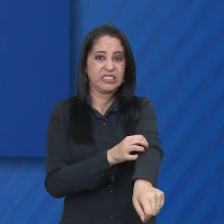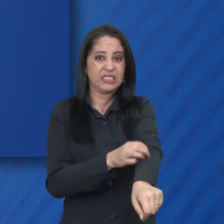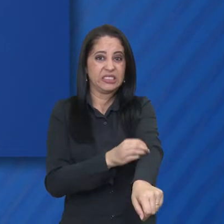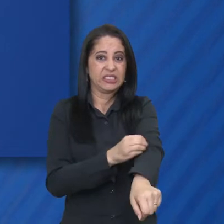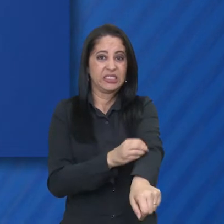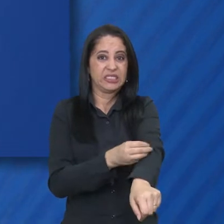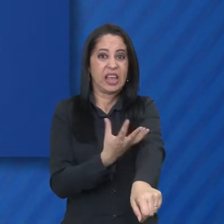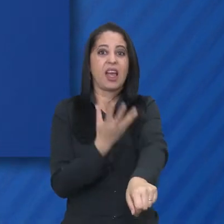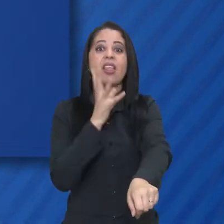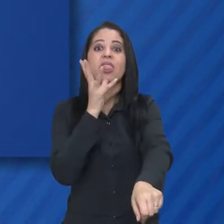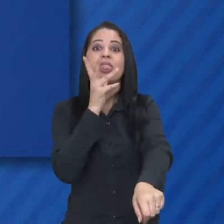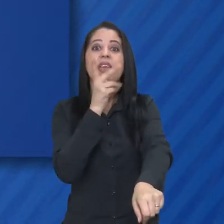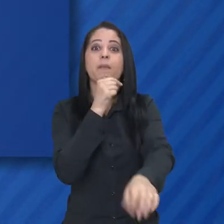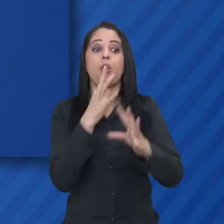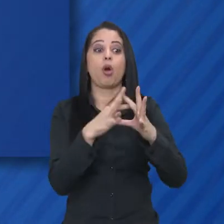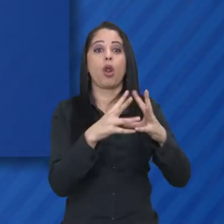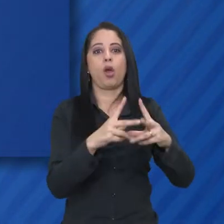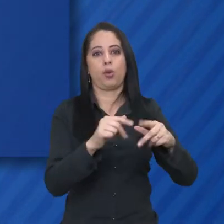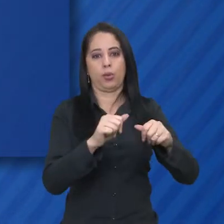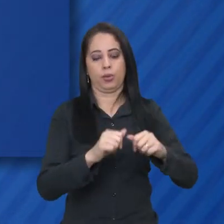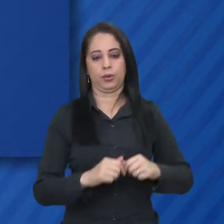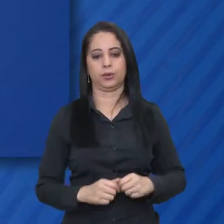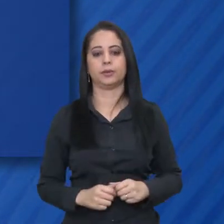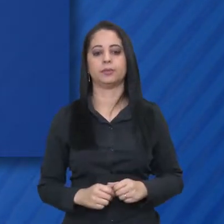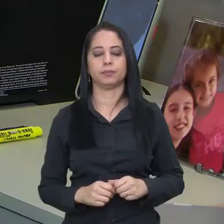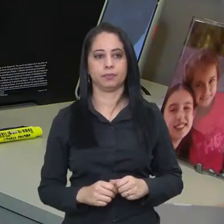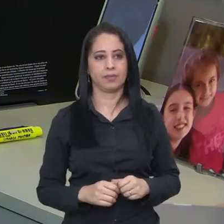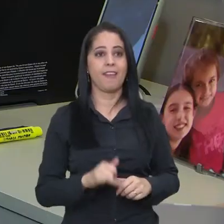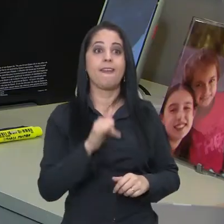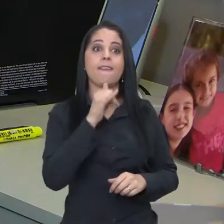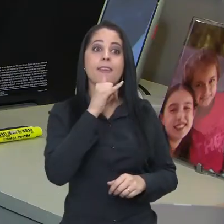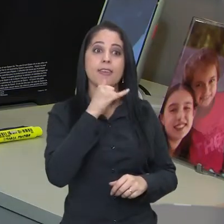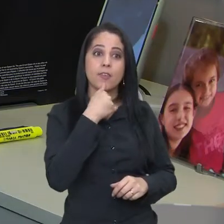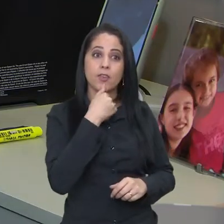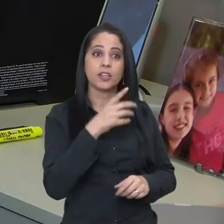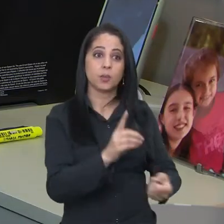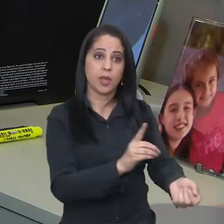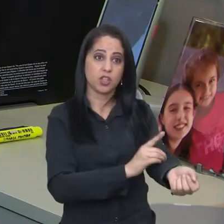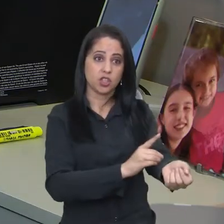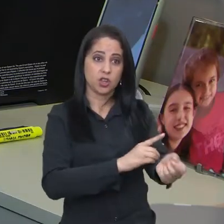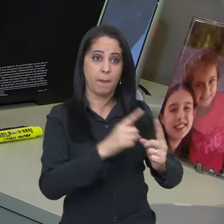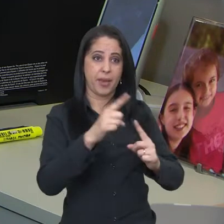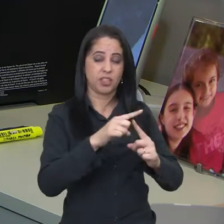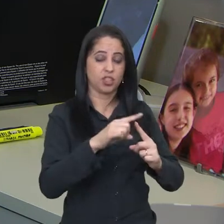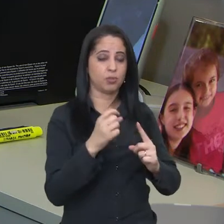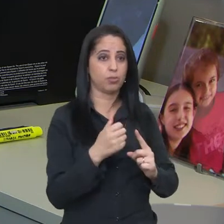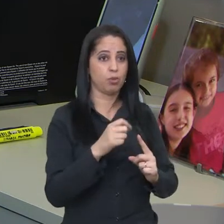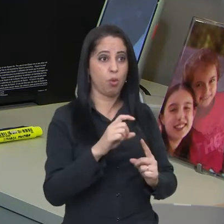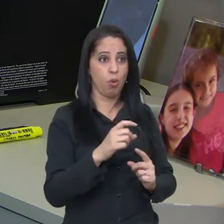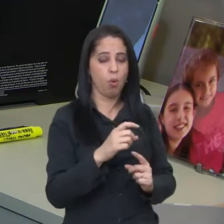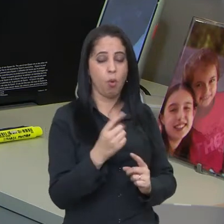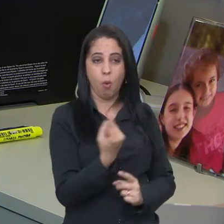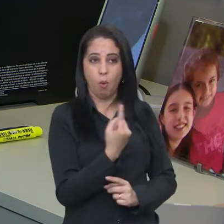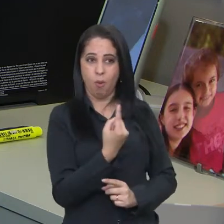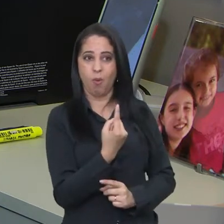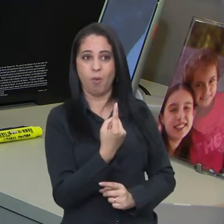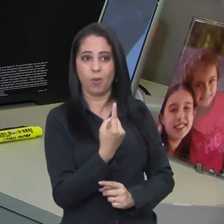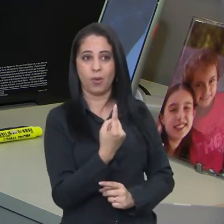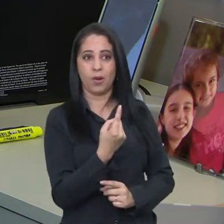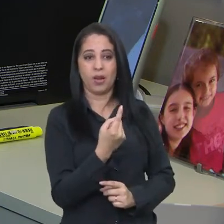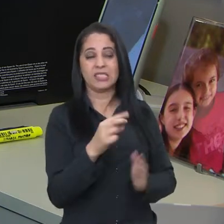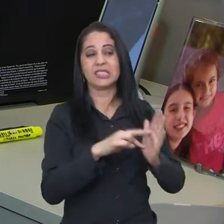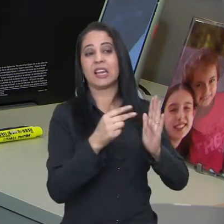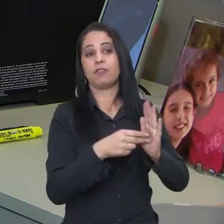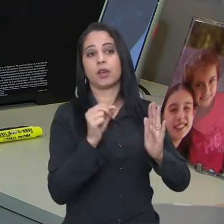que demoram para cicatrizar e formigamentos. Infelizmente, o diabetes tipo 1 ele não é prevenível, né? Então, a criança